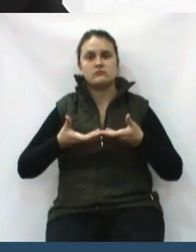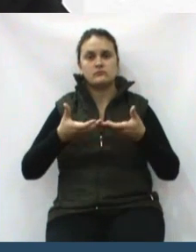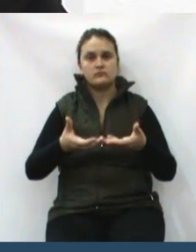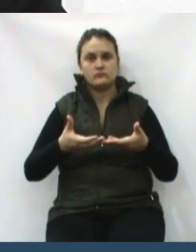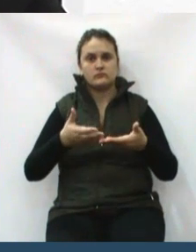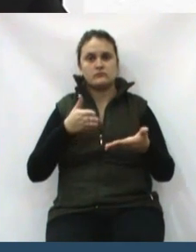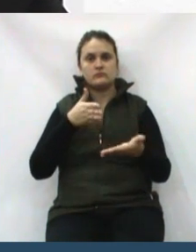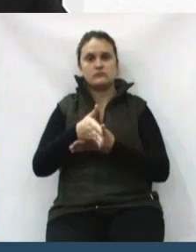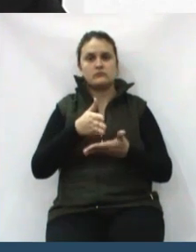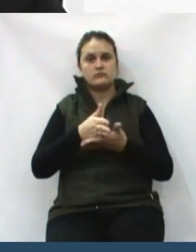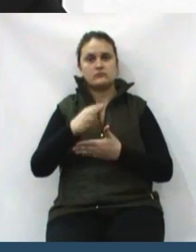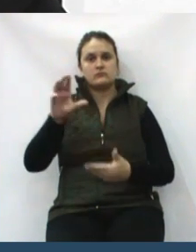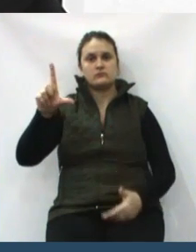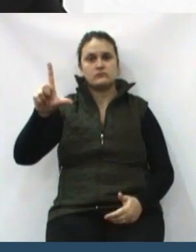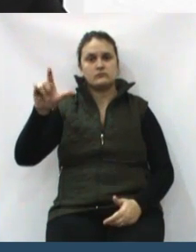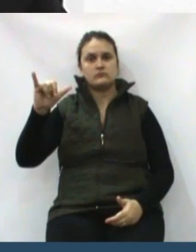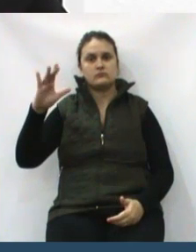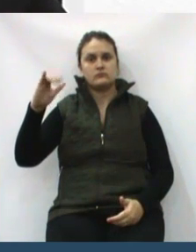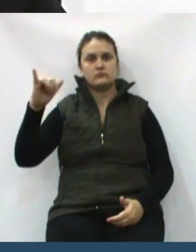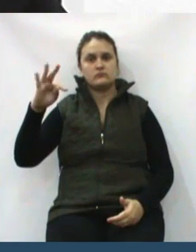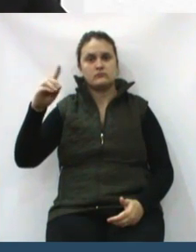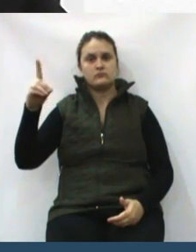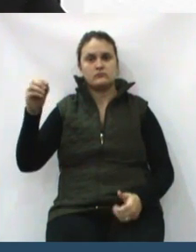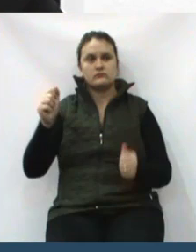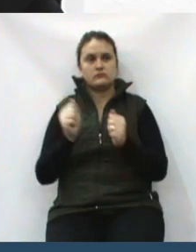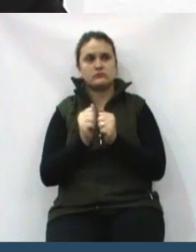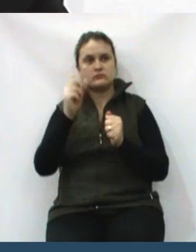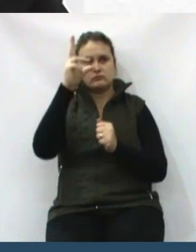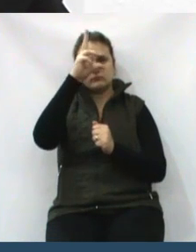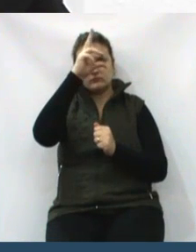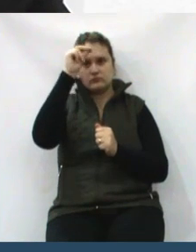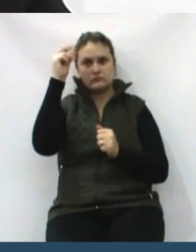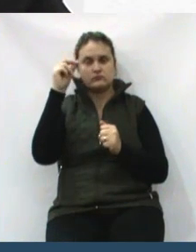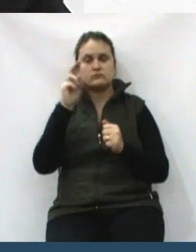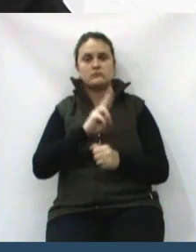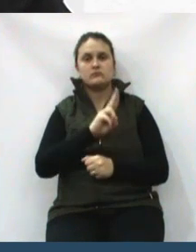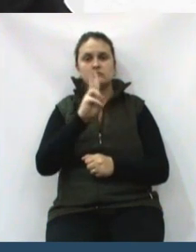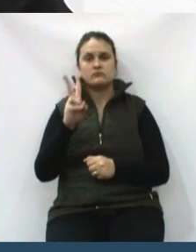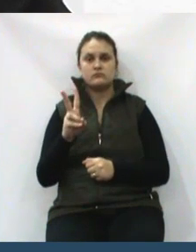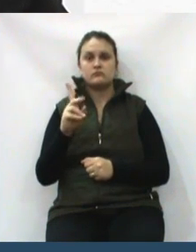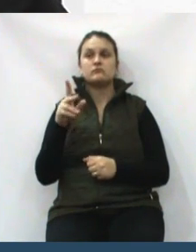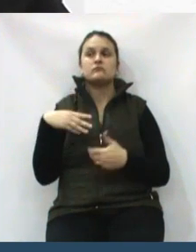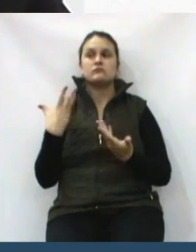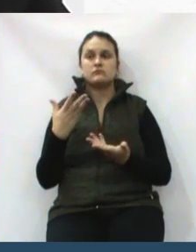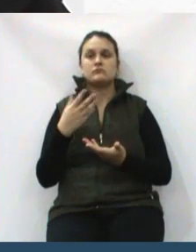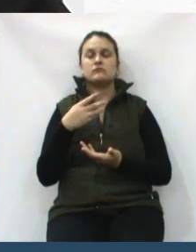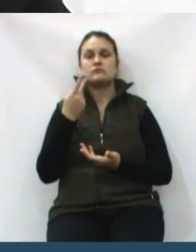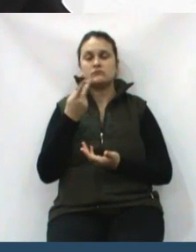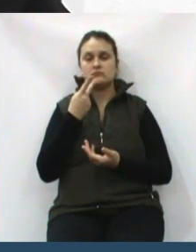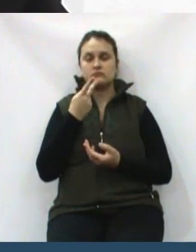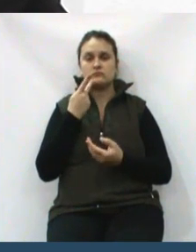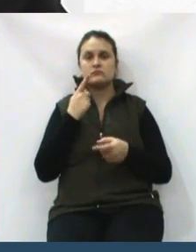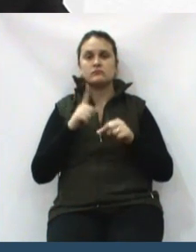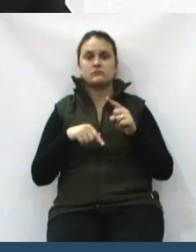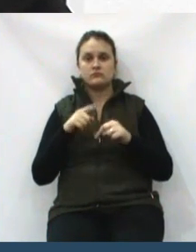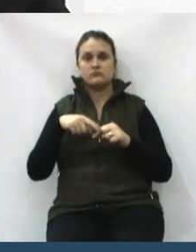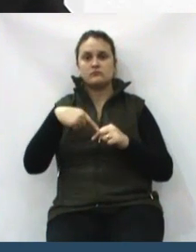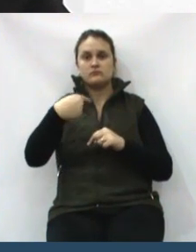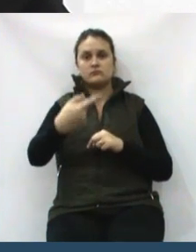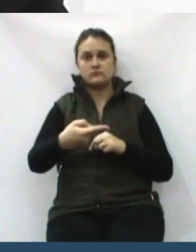de licitação junto à Prefeitura de União da Vitória. É lógico que, matéria